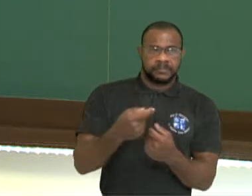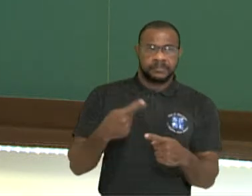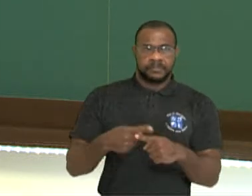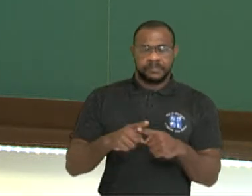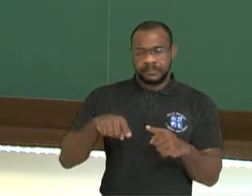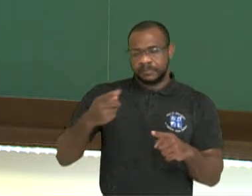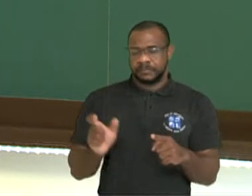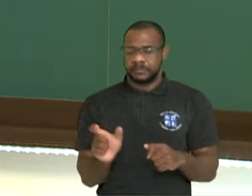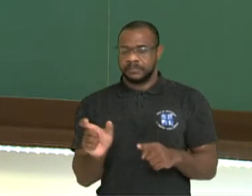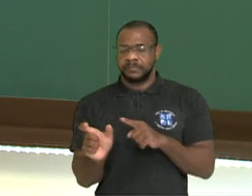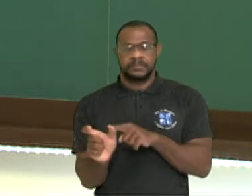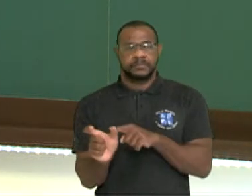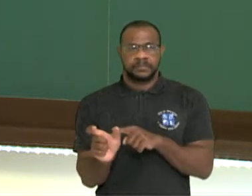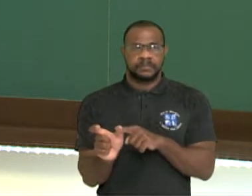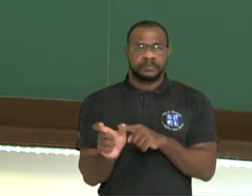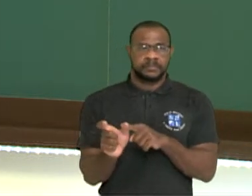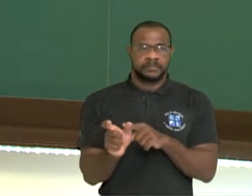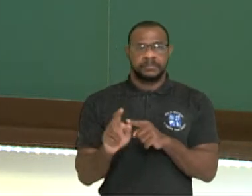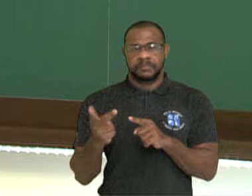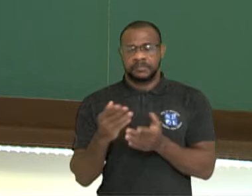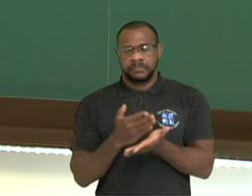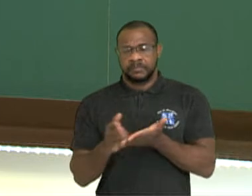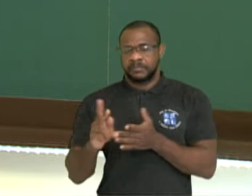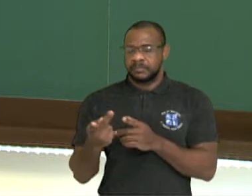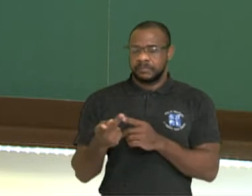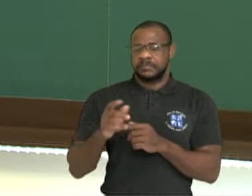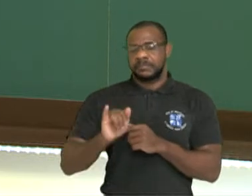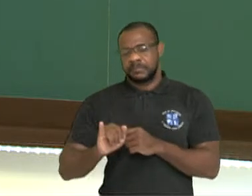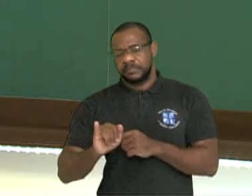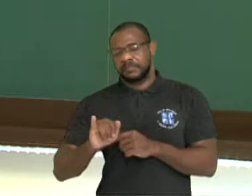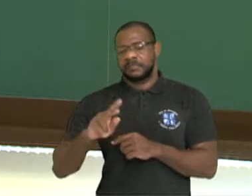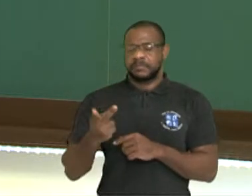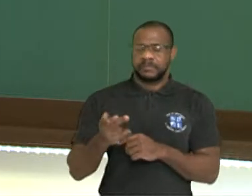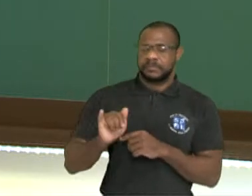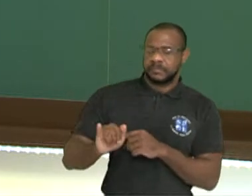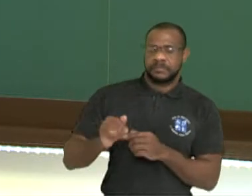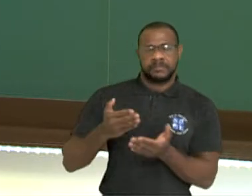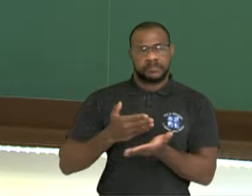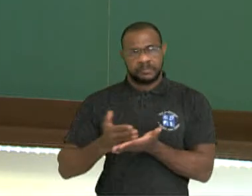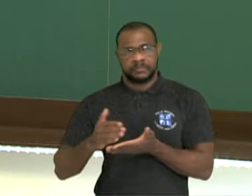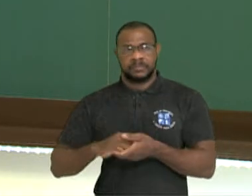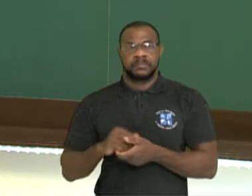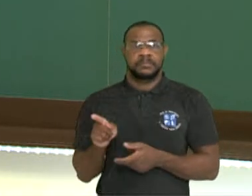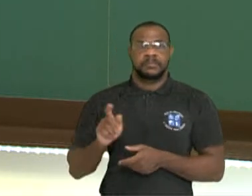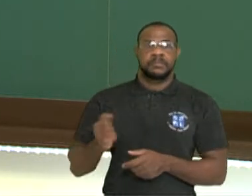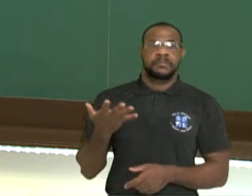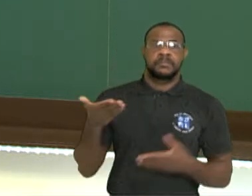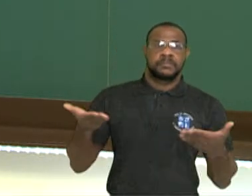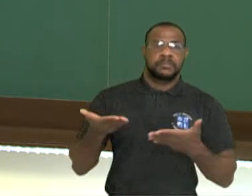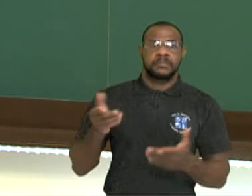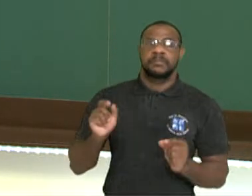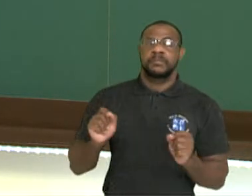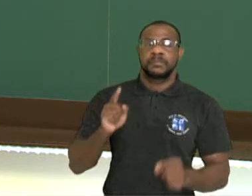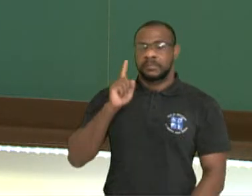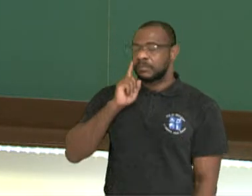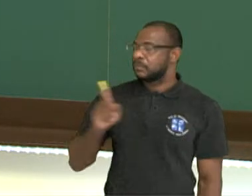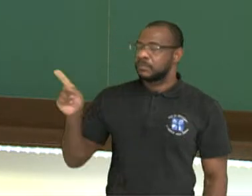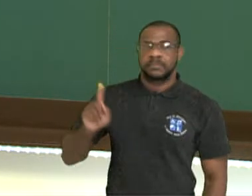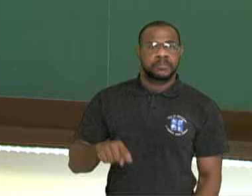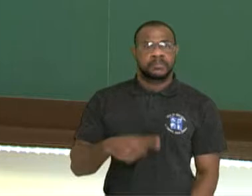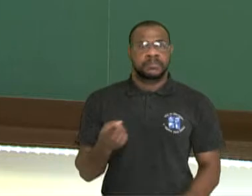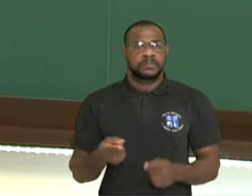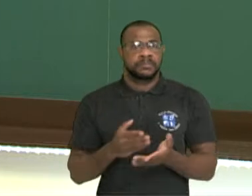próxima palavra, lá no caso, iniciava com I ou HI. Aqui o que acontece é o seguinte, né? A próxima